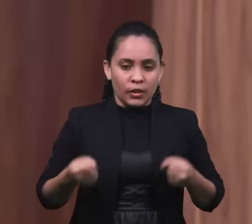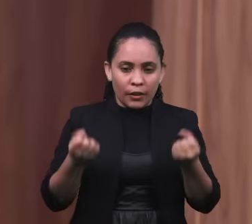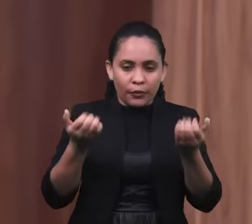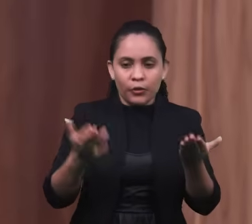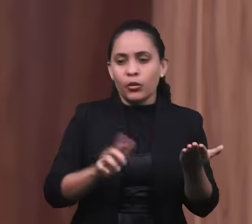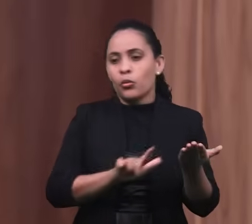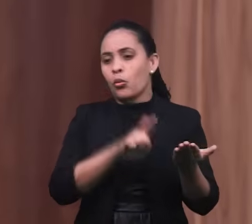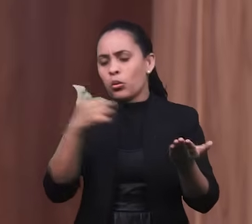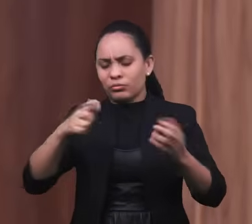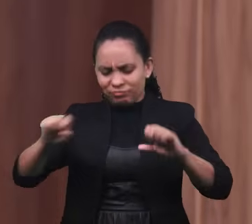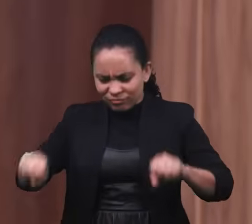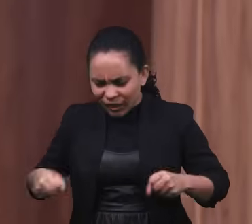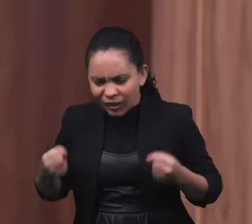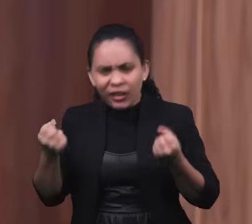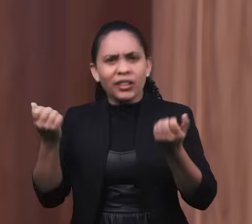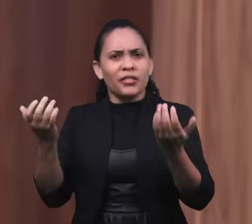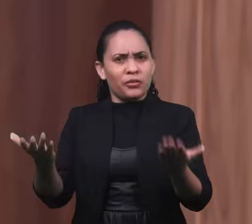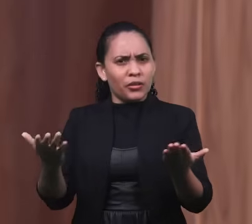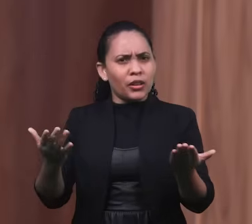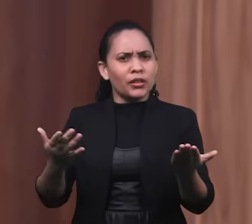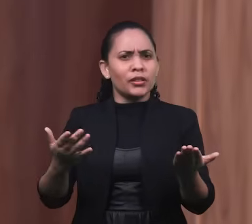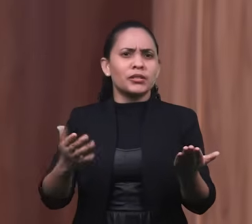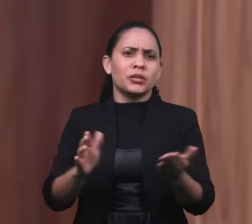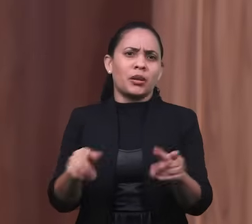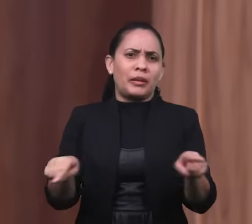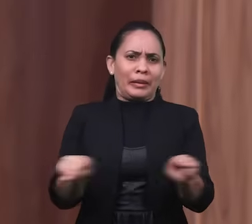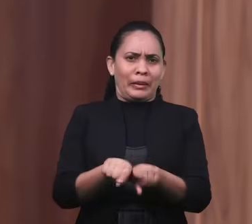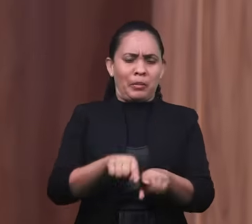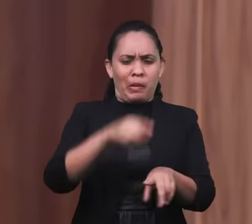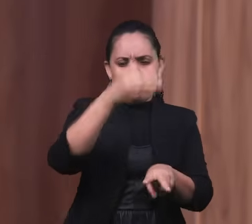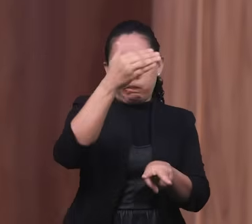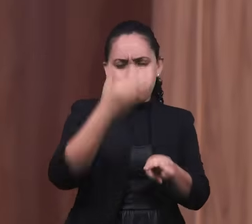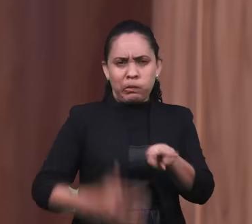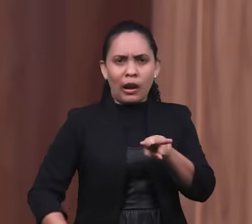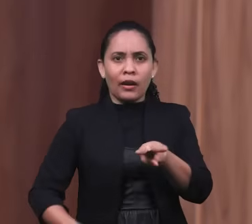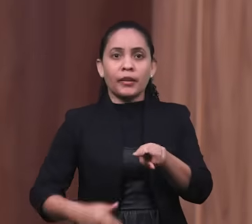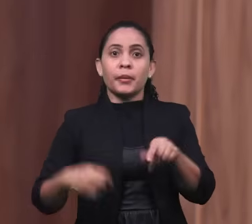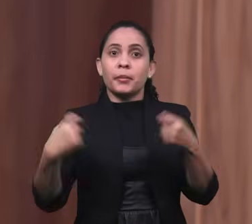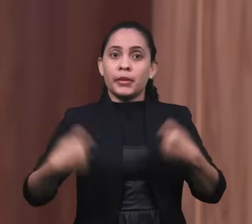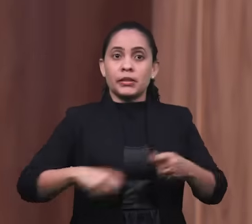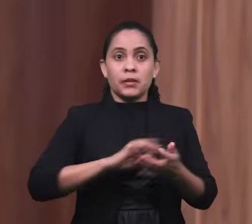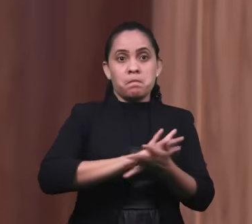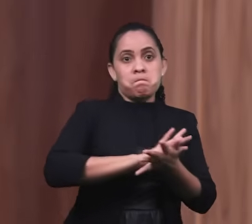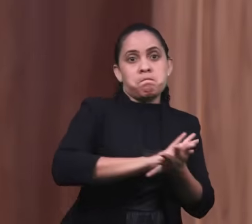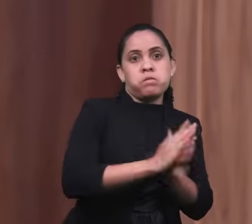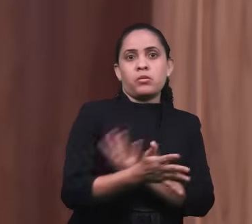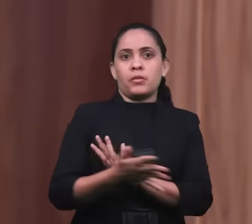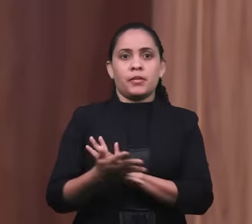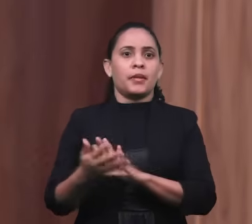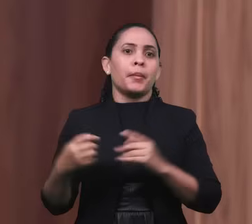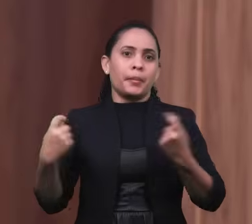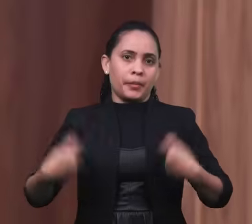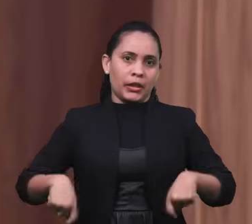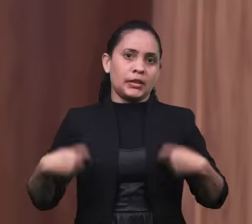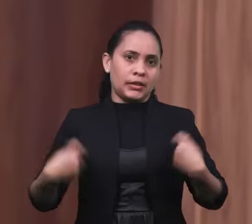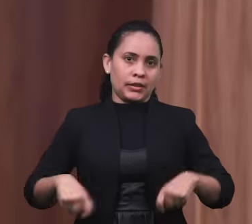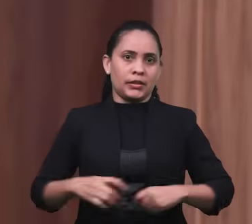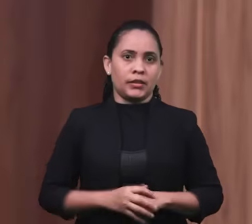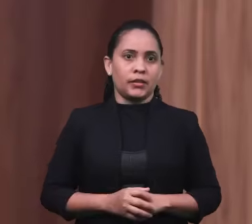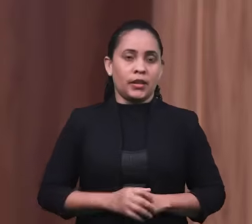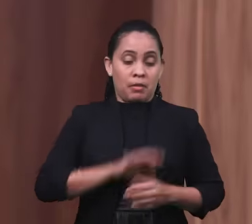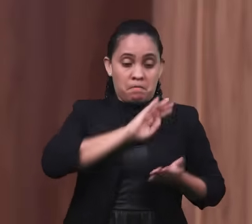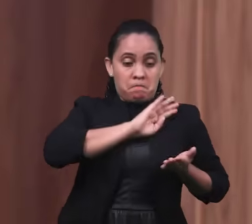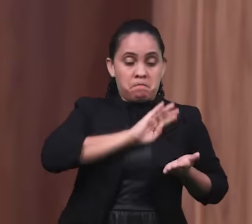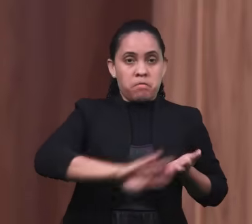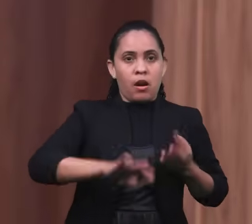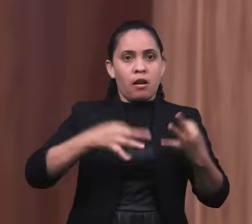outro sacrifício, o bosque é cortado, a idolatria tem que sair. Então a idolatria sai e